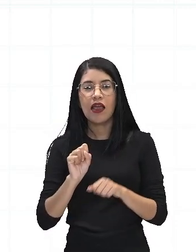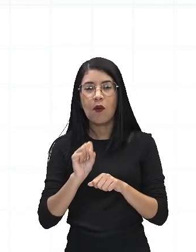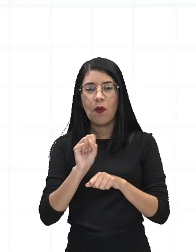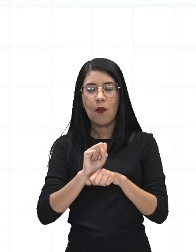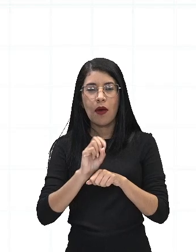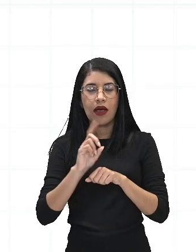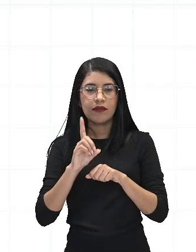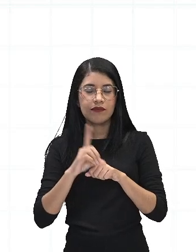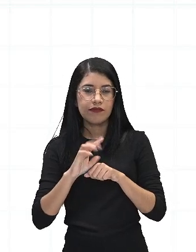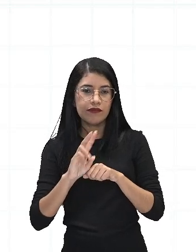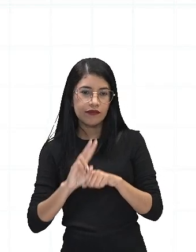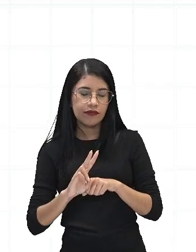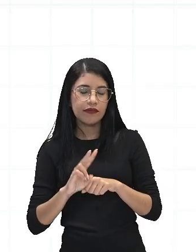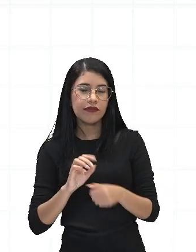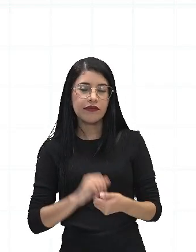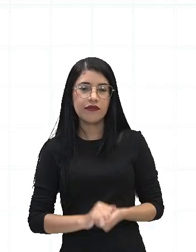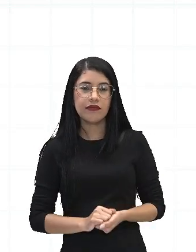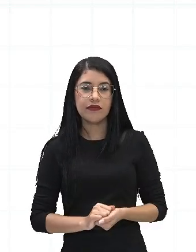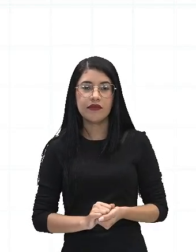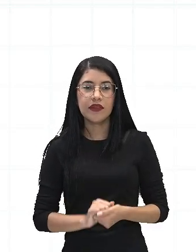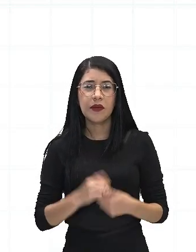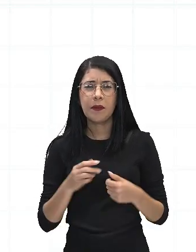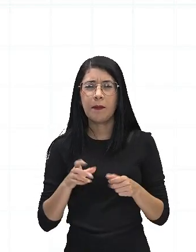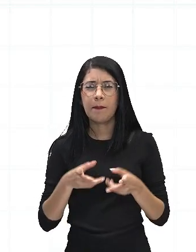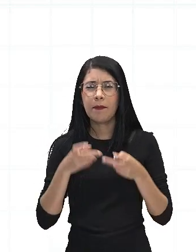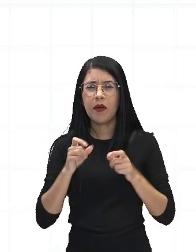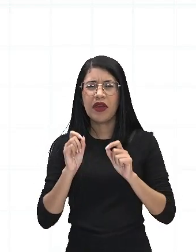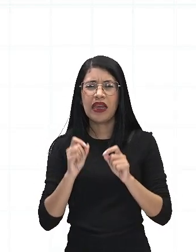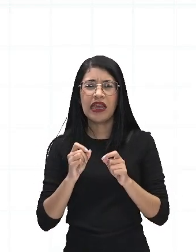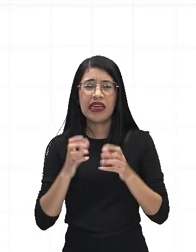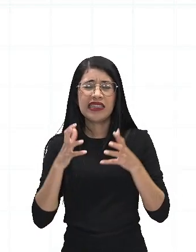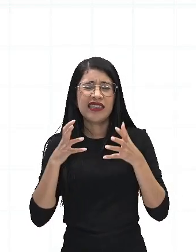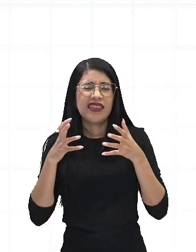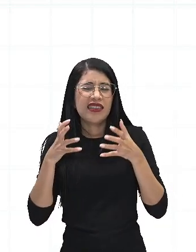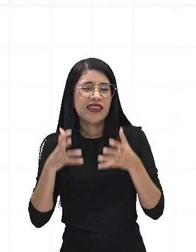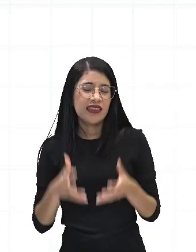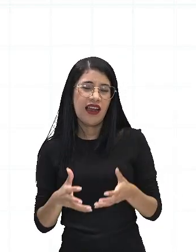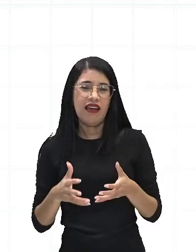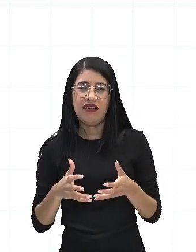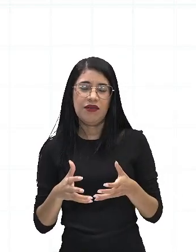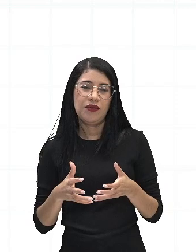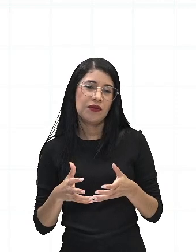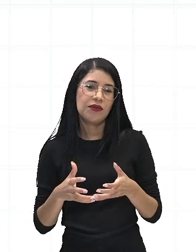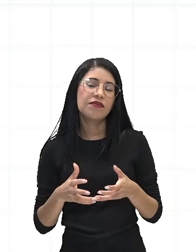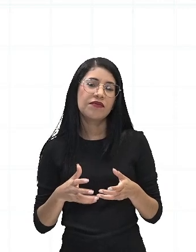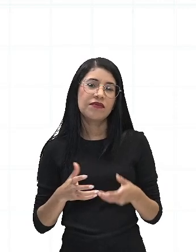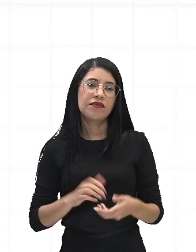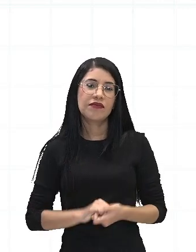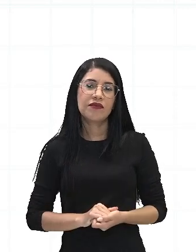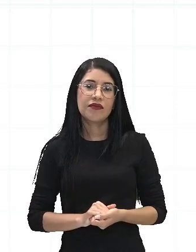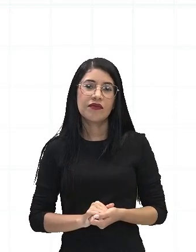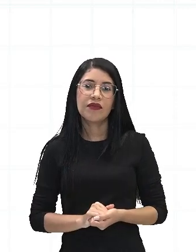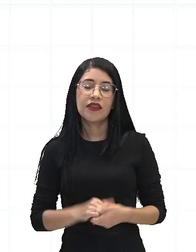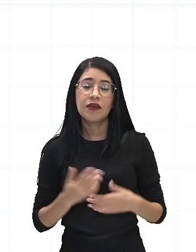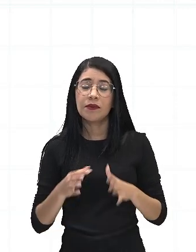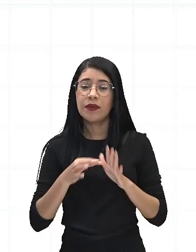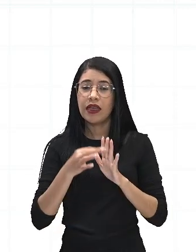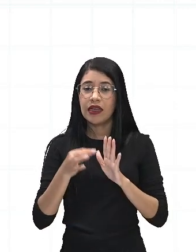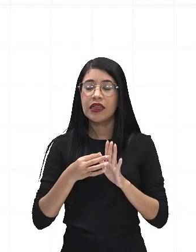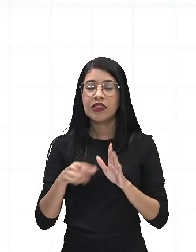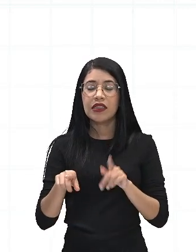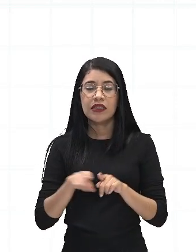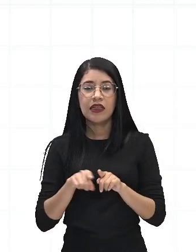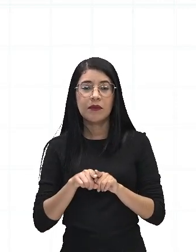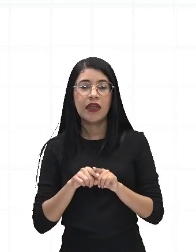mais entediante. Então perceba que o advérbio intensifica a ideia de entediante. Então perceba que a crítica está presente aqui e ela